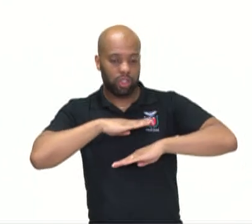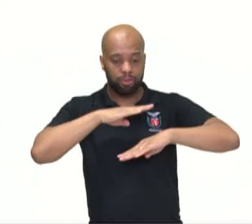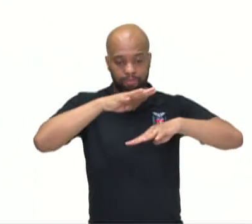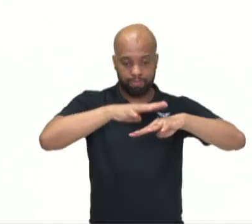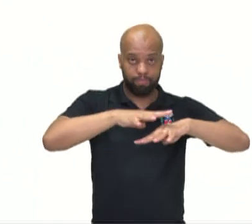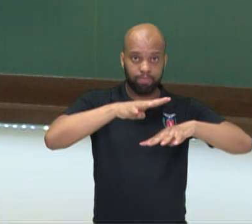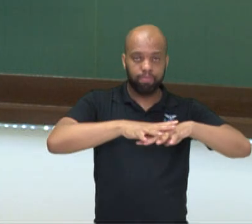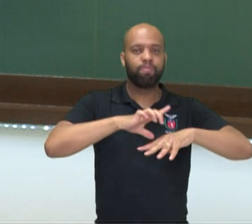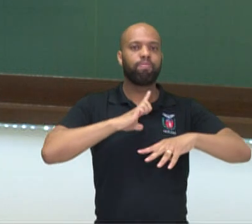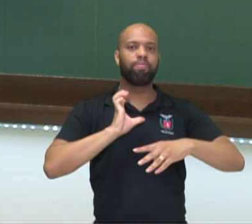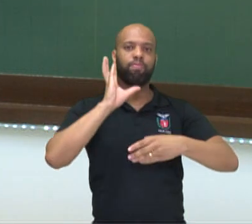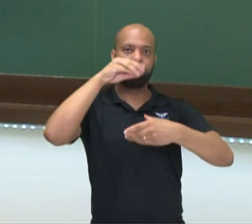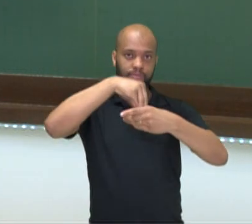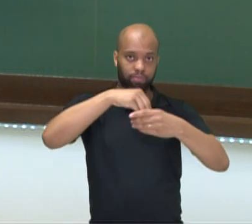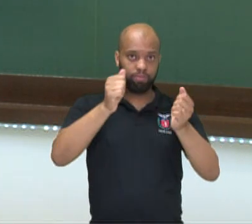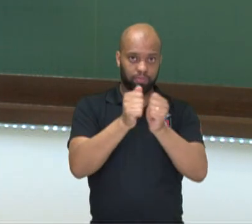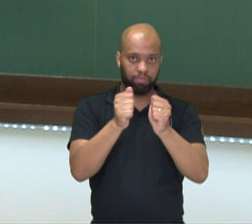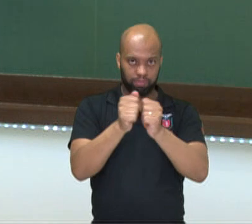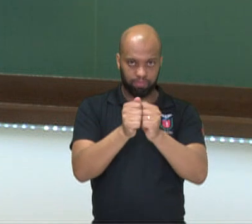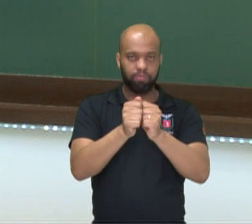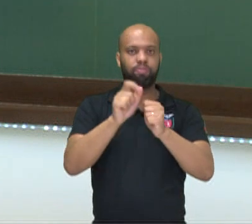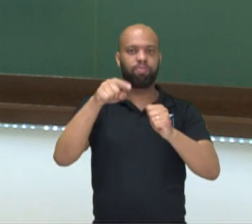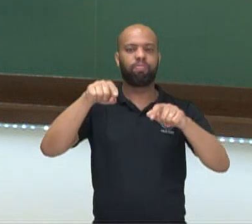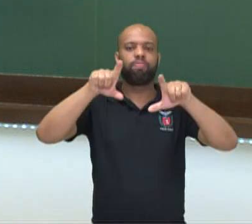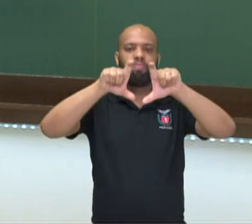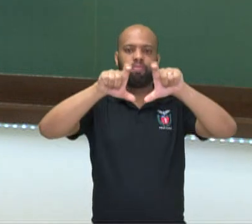expressões algébricas. Vamos lá?